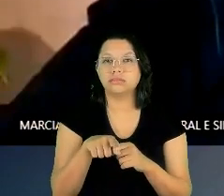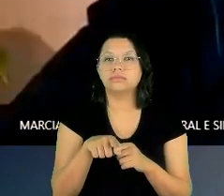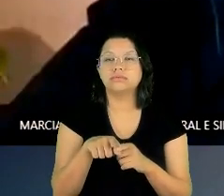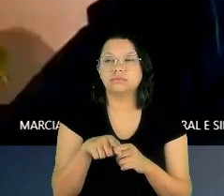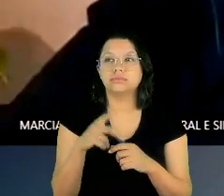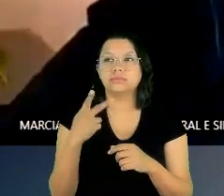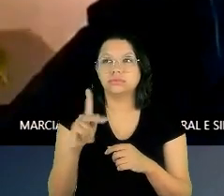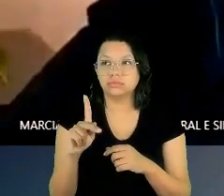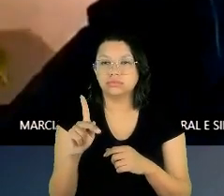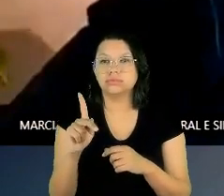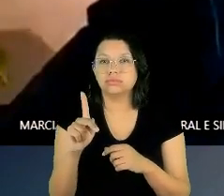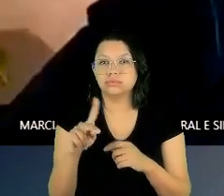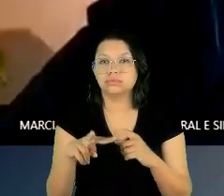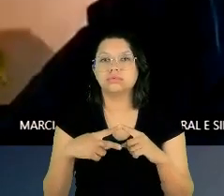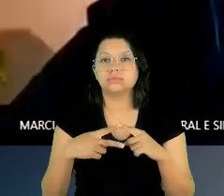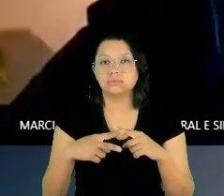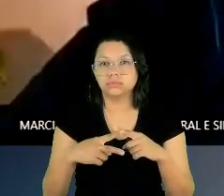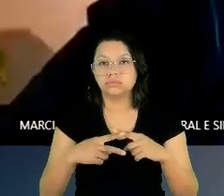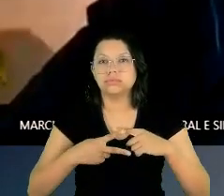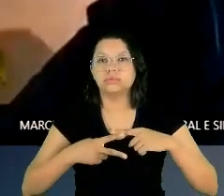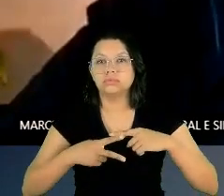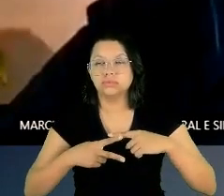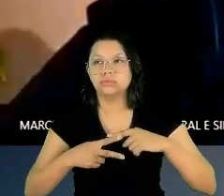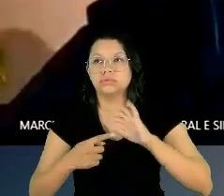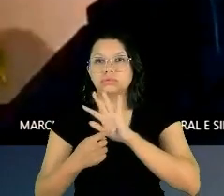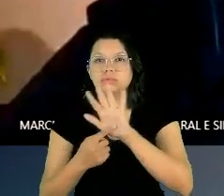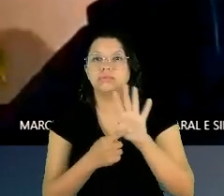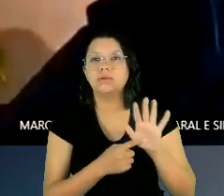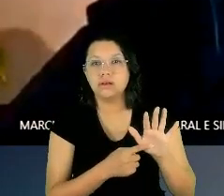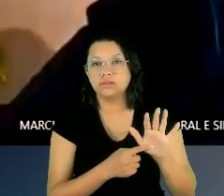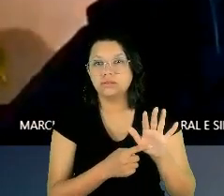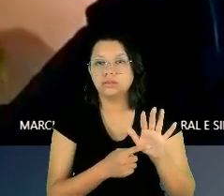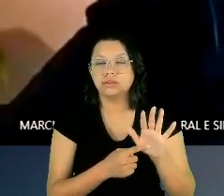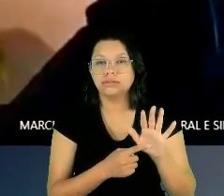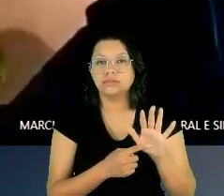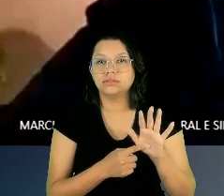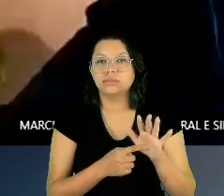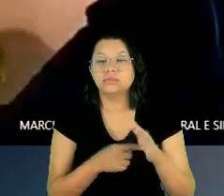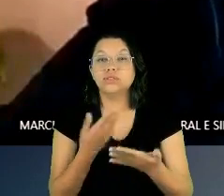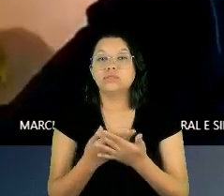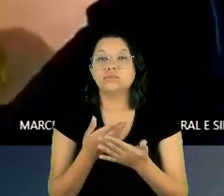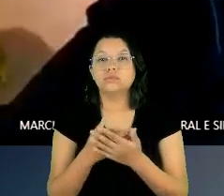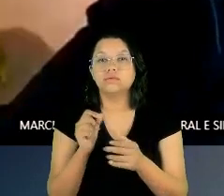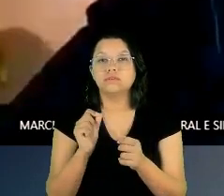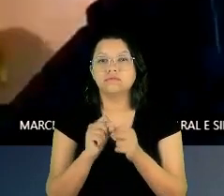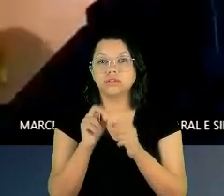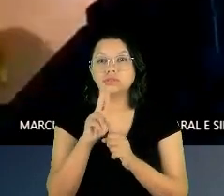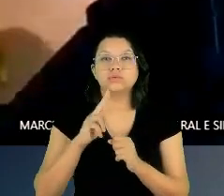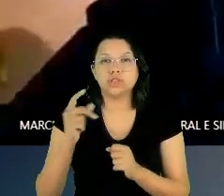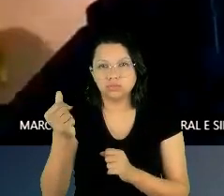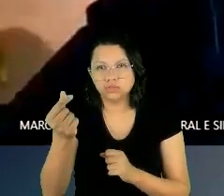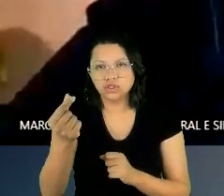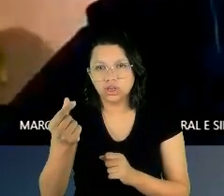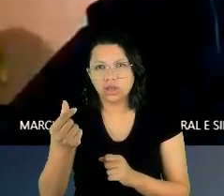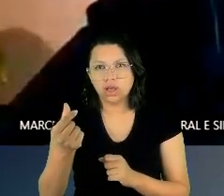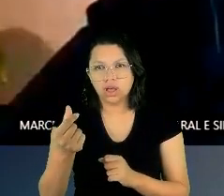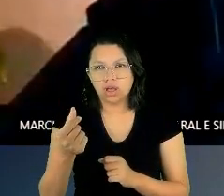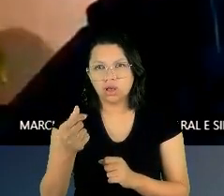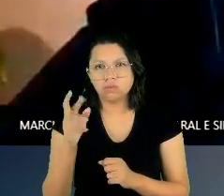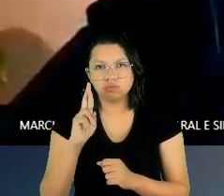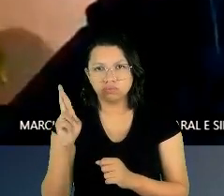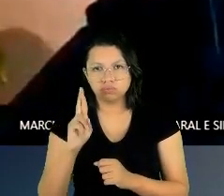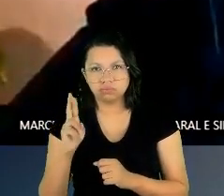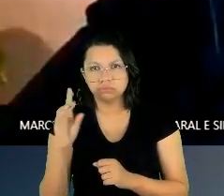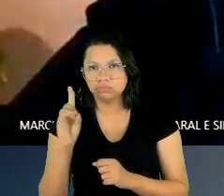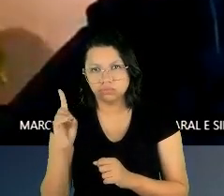na Ultimatum Game, etc., é sempre uma quantia, pelo que eu entendi, era sempre uma quantia em dinheiro que era a métrica, né, para